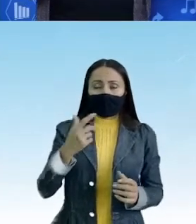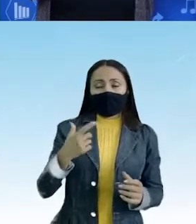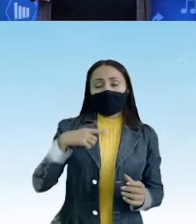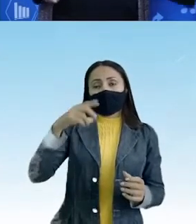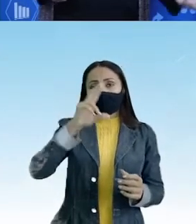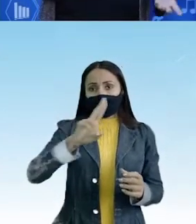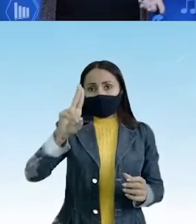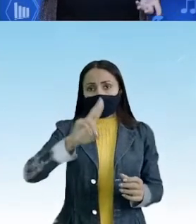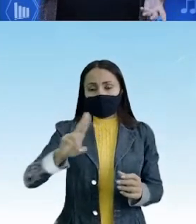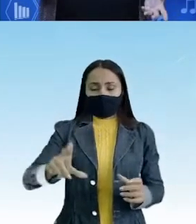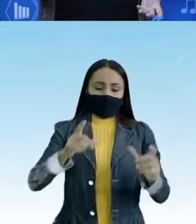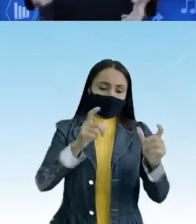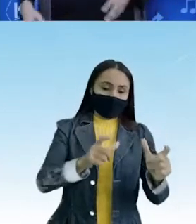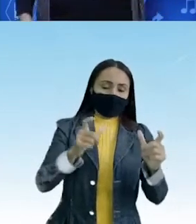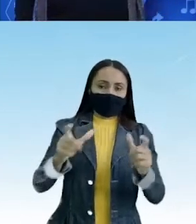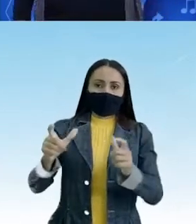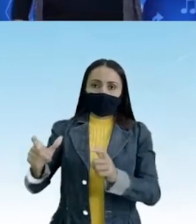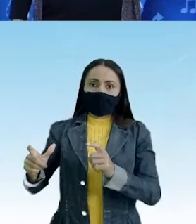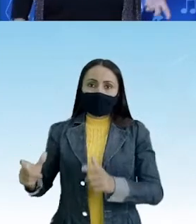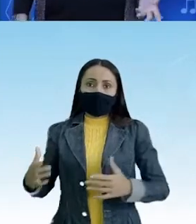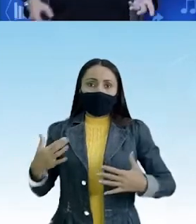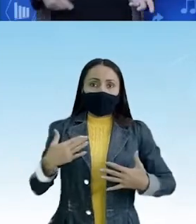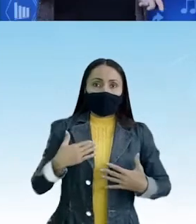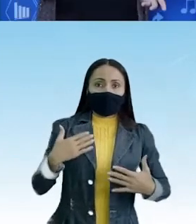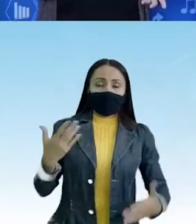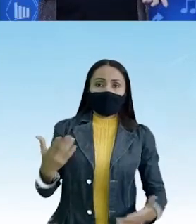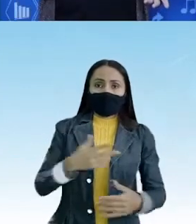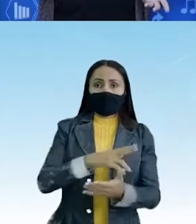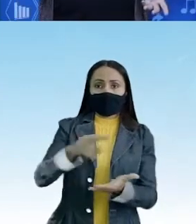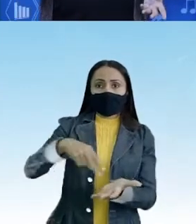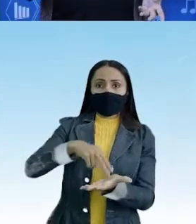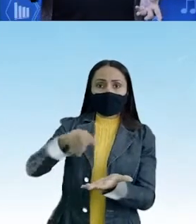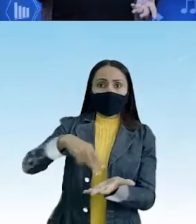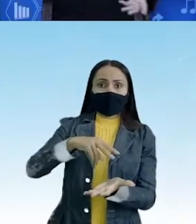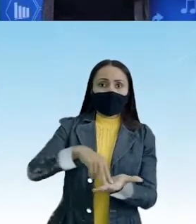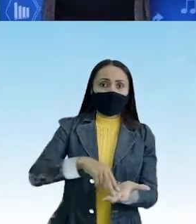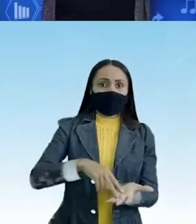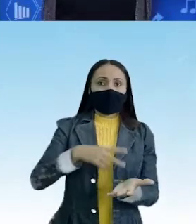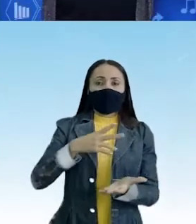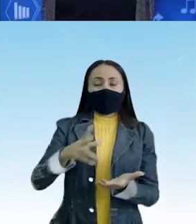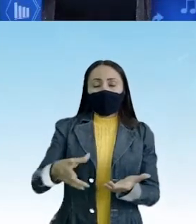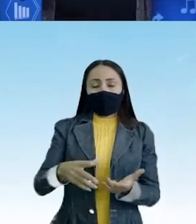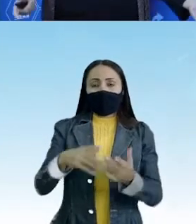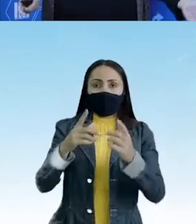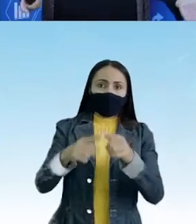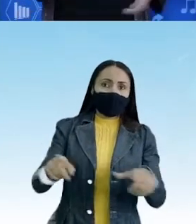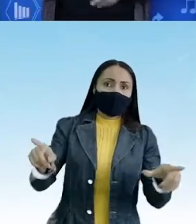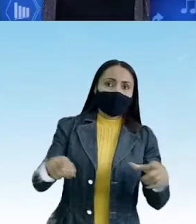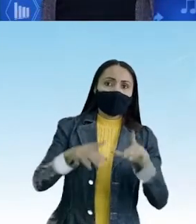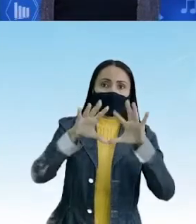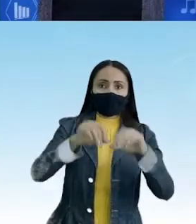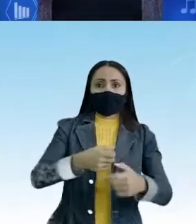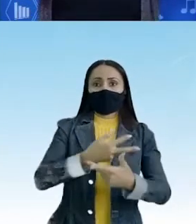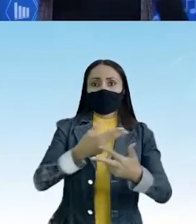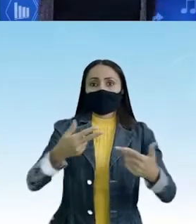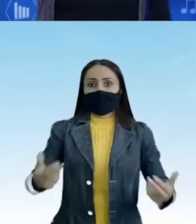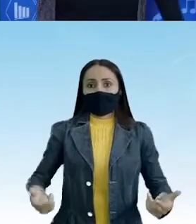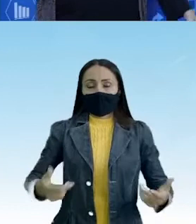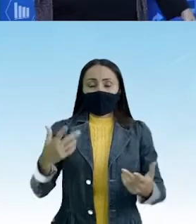são lugares, roupas, danças, instrumentos musicais, animais,